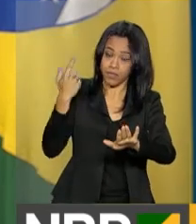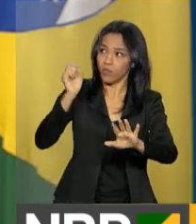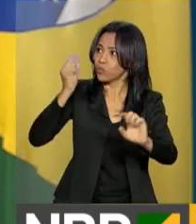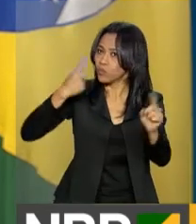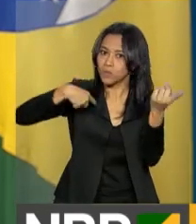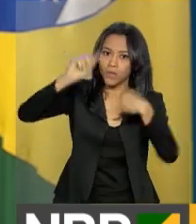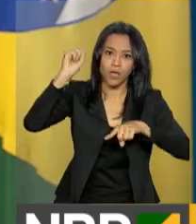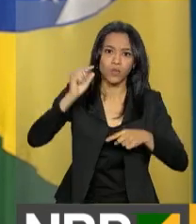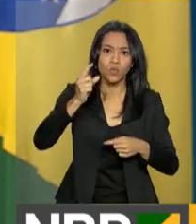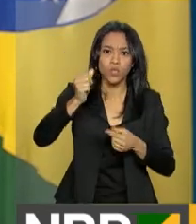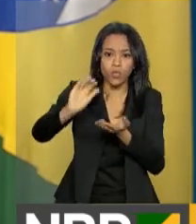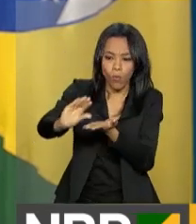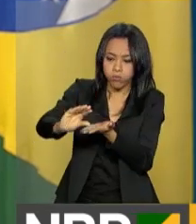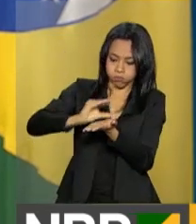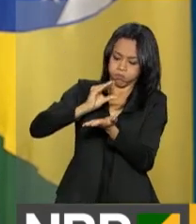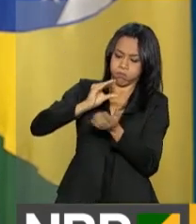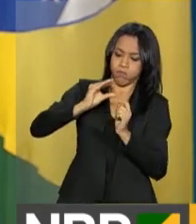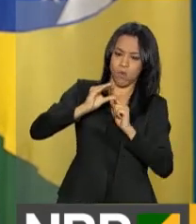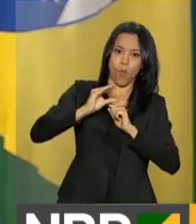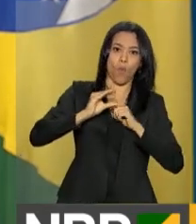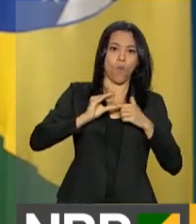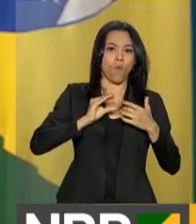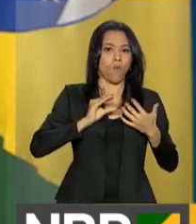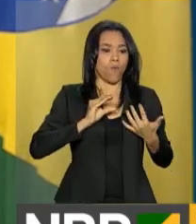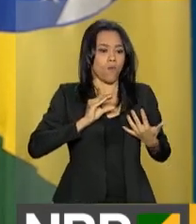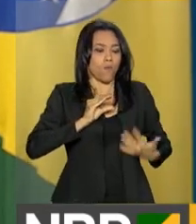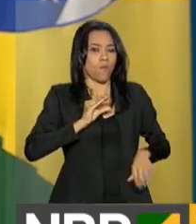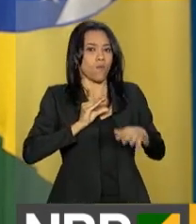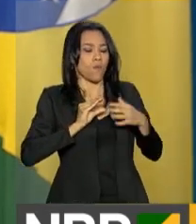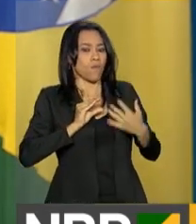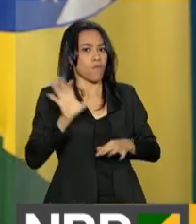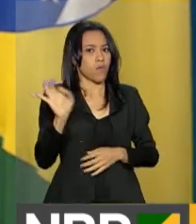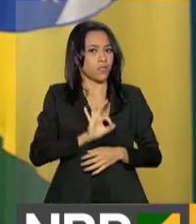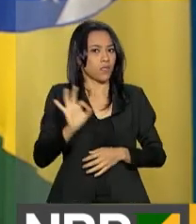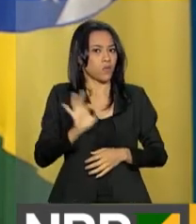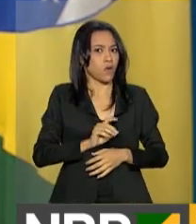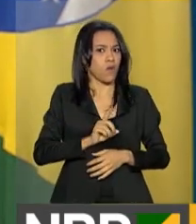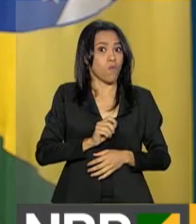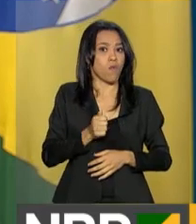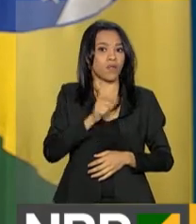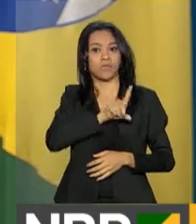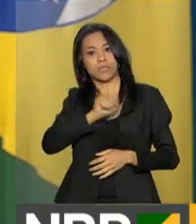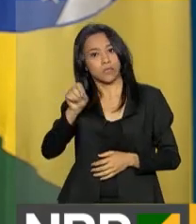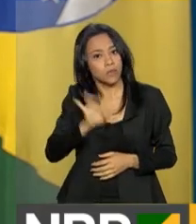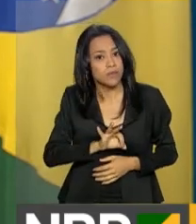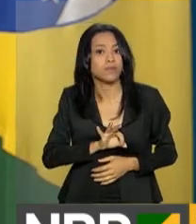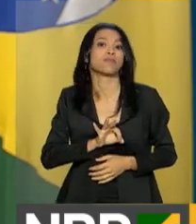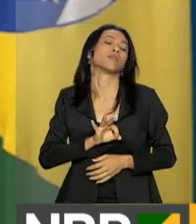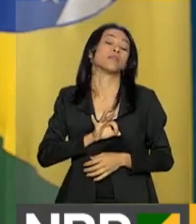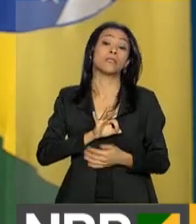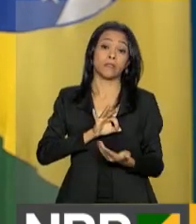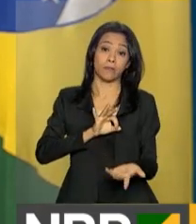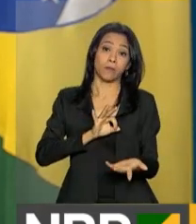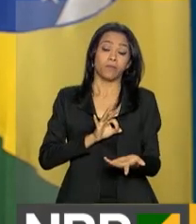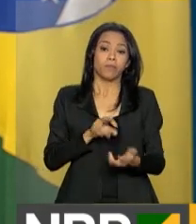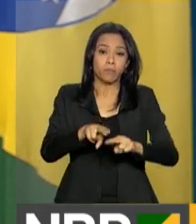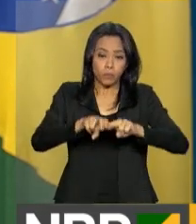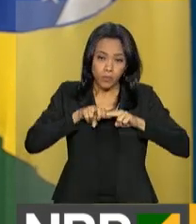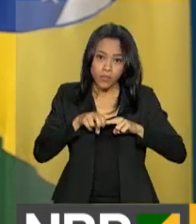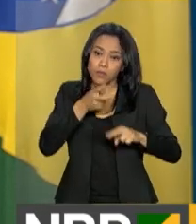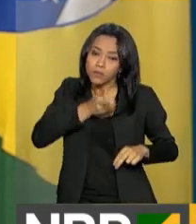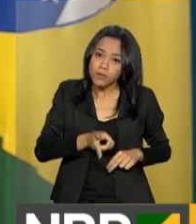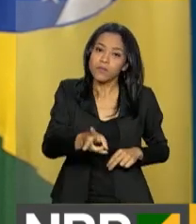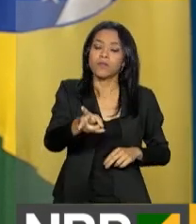ágio foi recebeu é percentualmente a quase mais de 100% por isso sempre eu